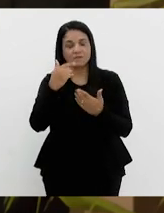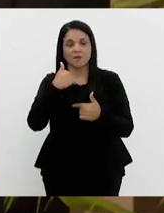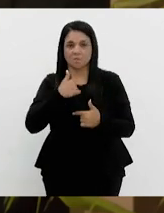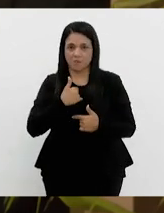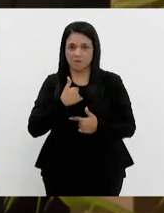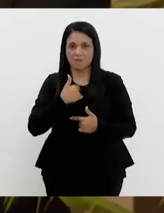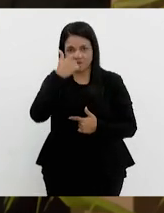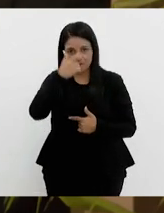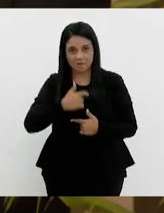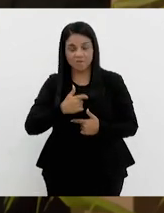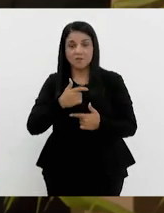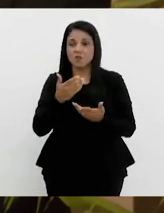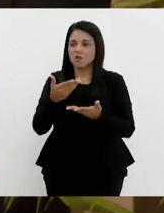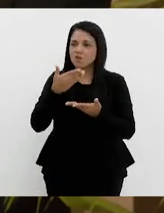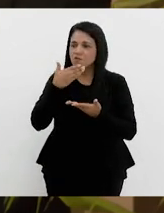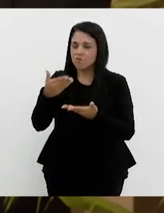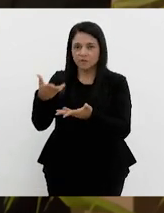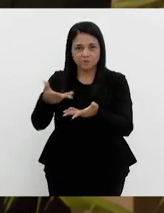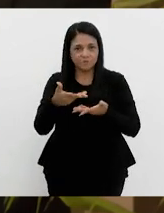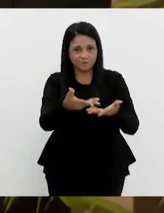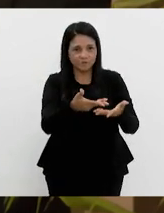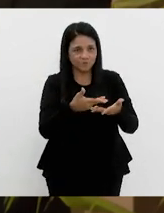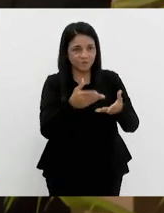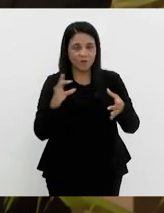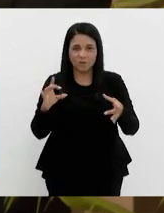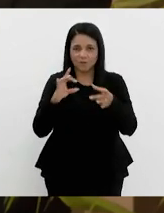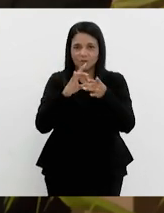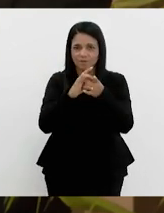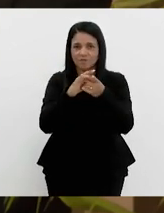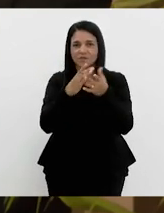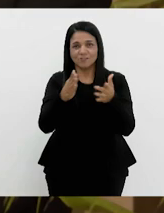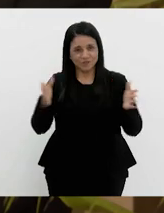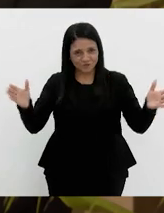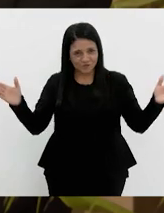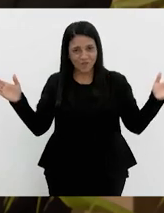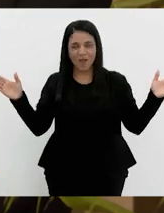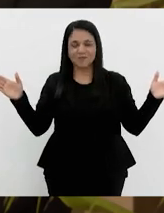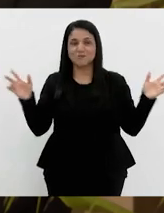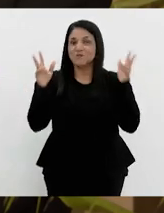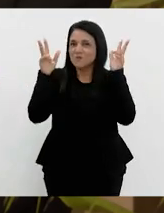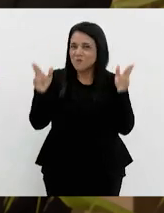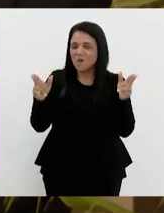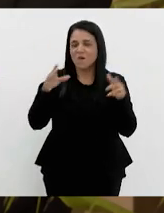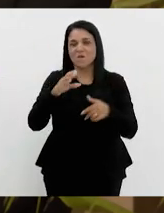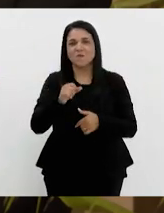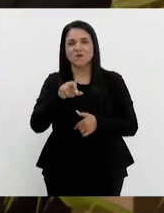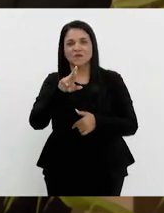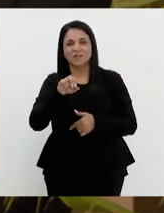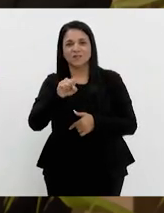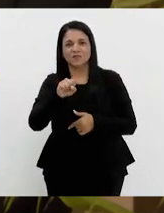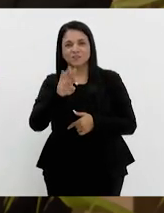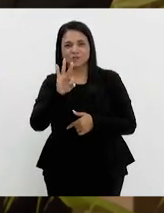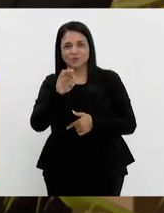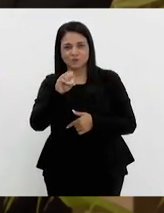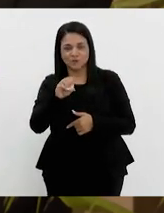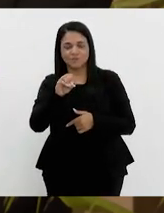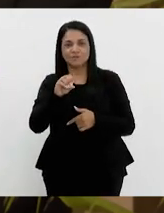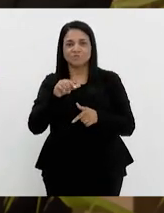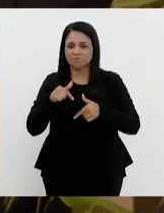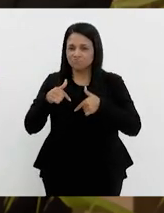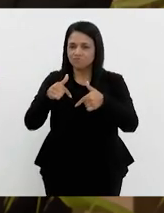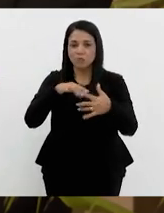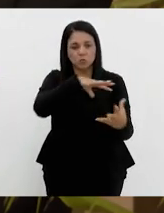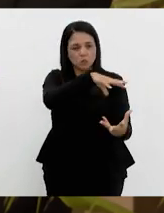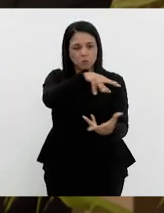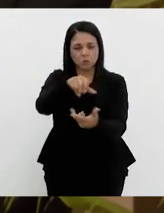convido cada um de vocês a se unir a nós de braços abertos assim como o nosso Cristo nessa jornada em prol de um mundo melhor